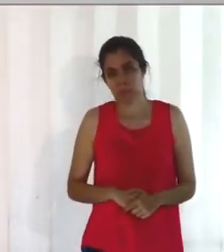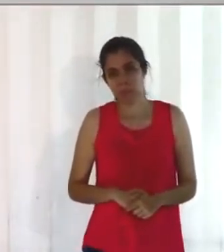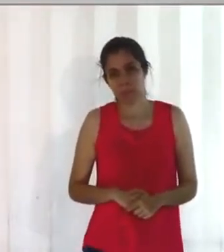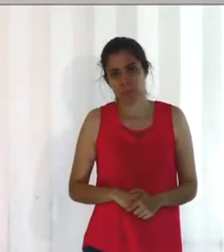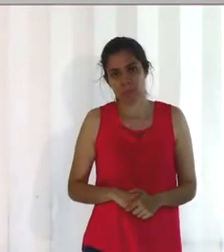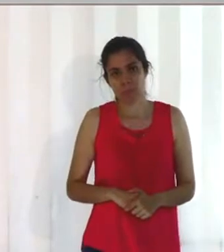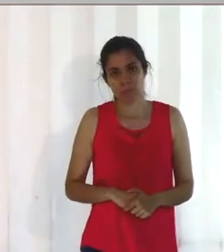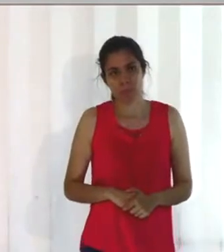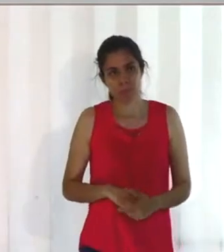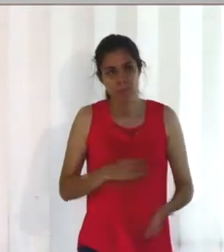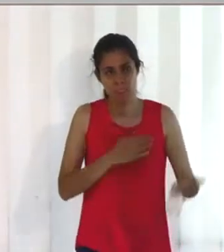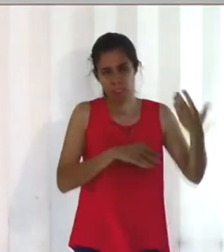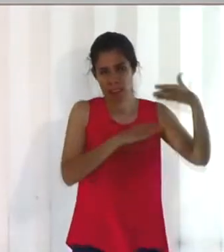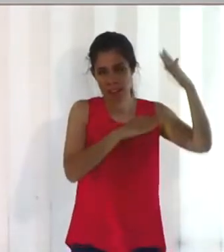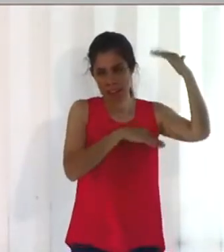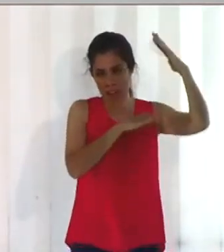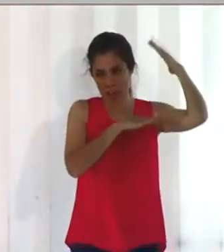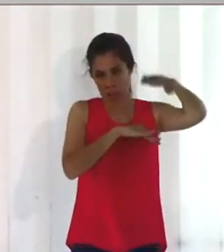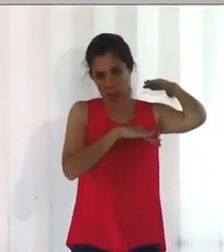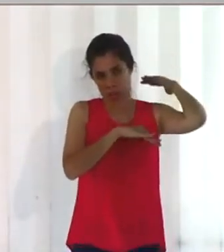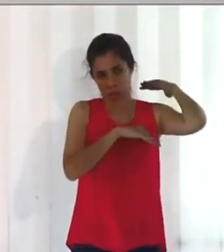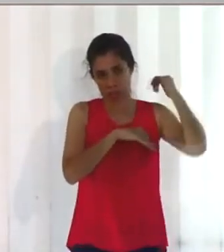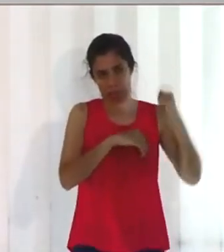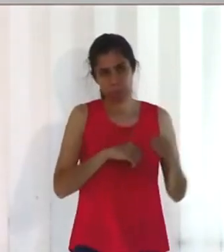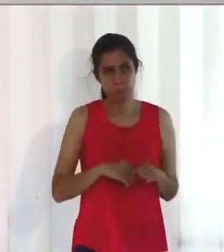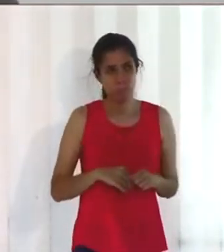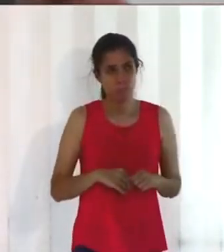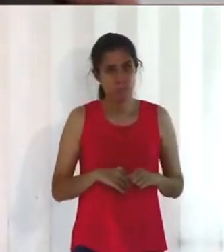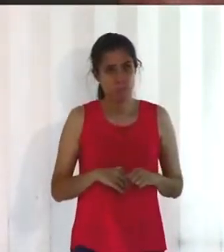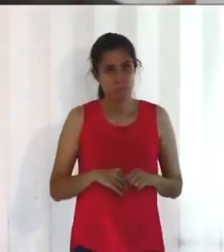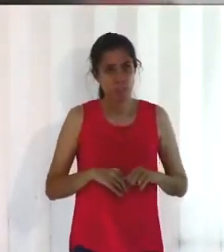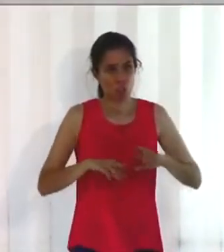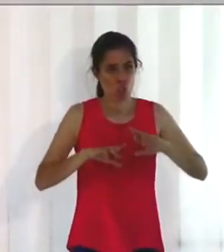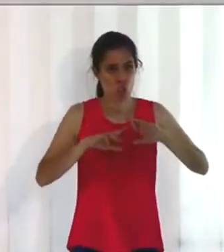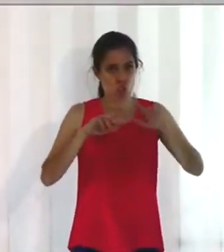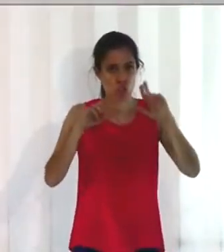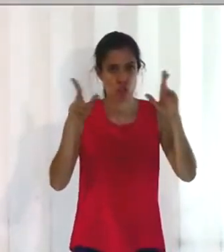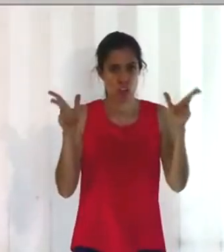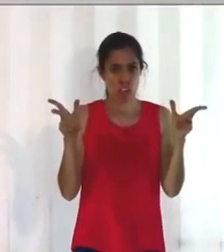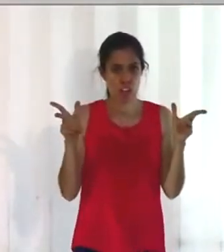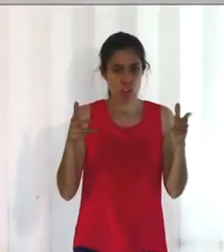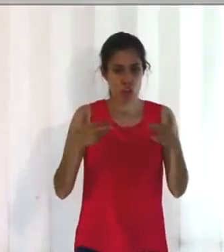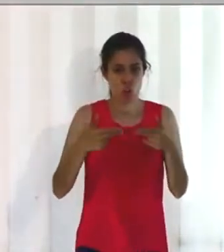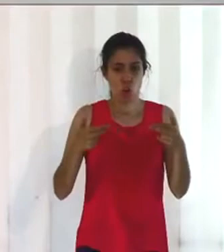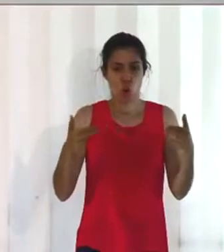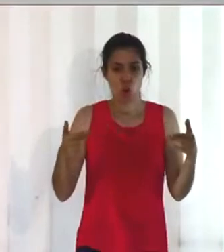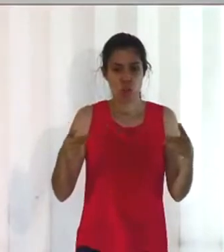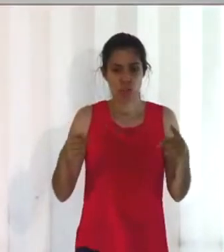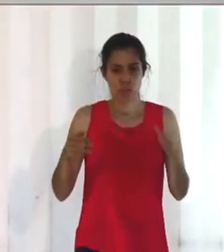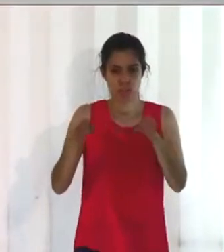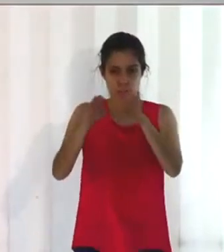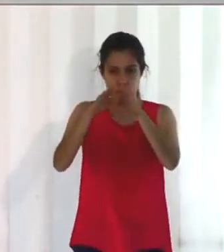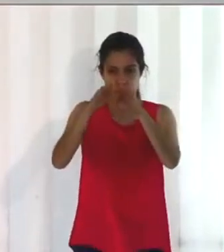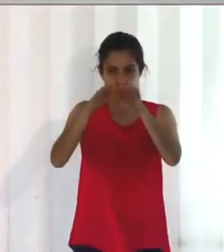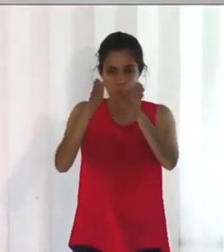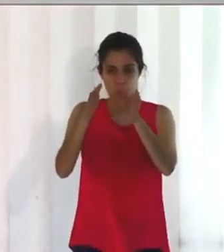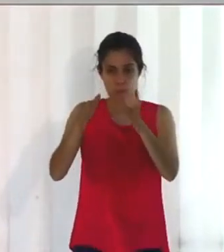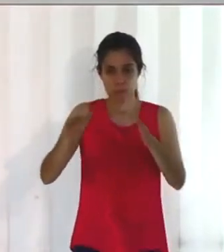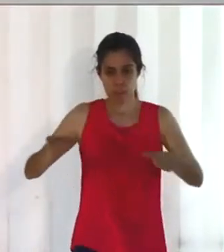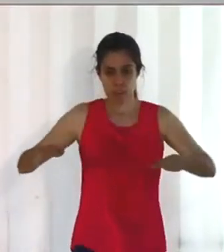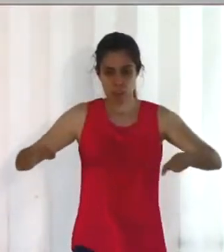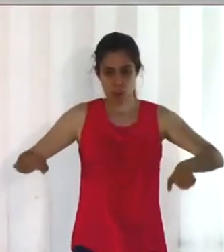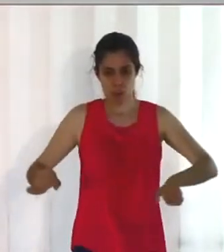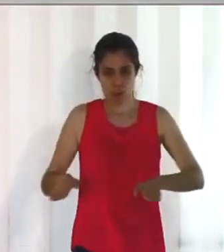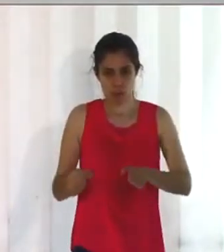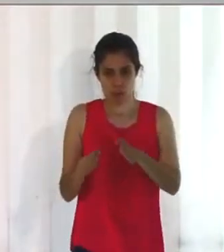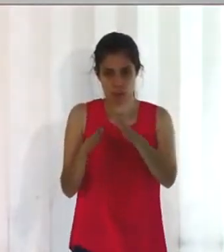levavam os homens a se dobrarem diante de Deus. Então, um vulcão que explode, eles oram a Deus. Uma chuva